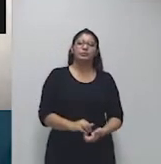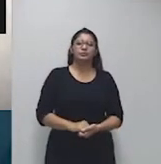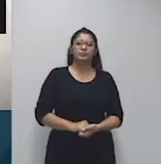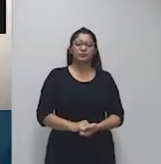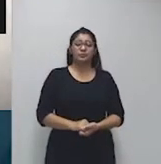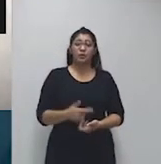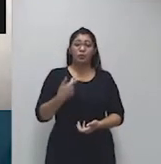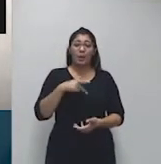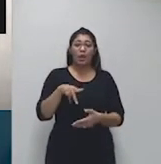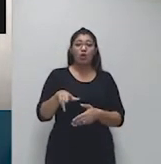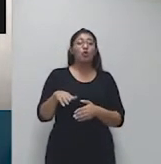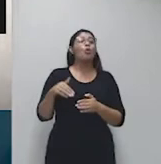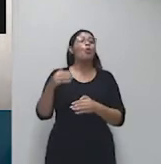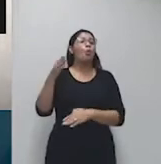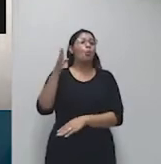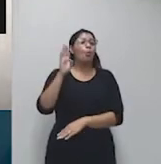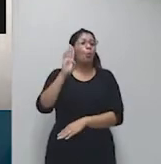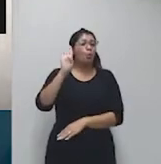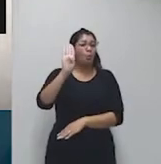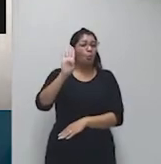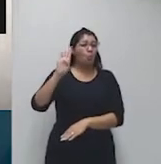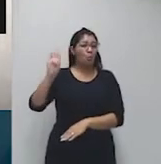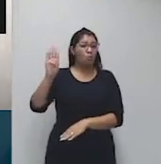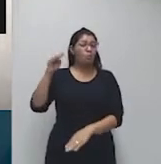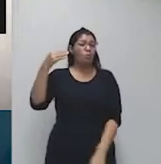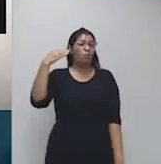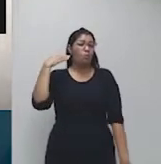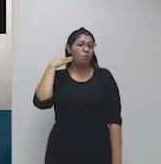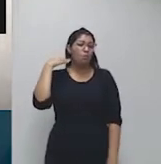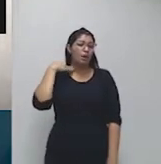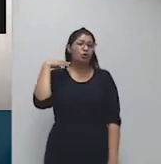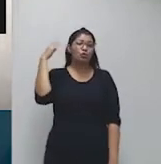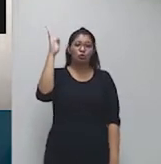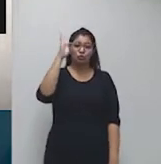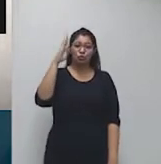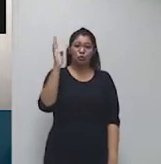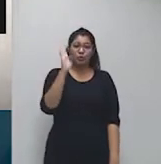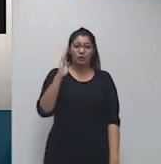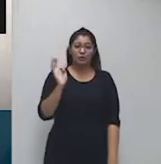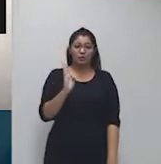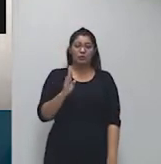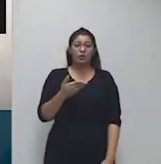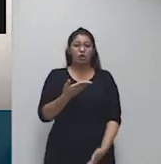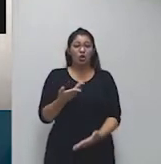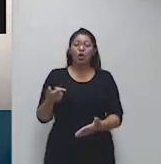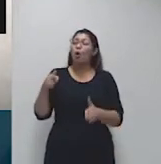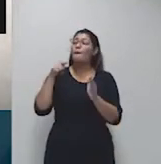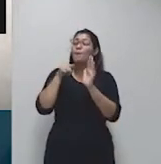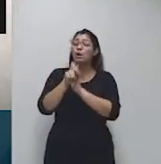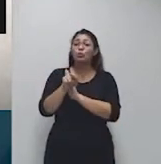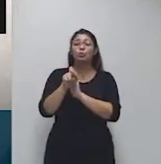créditos decorrentes de contratos a termo de moeda submetem-se aos efeitos da recuperação,